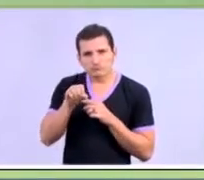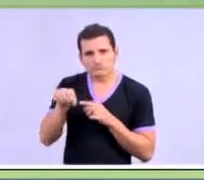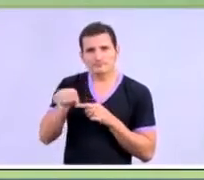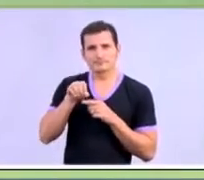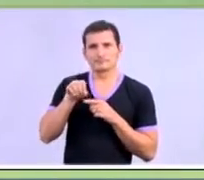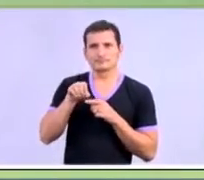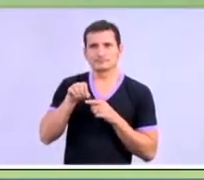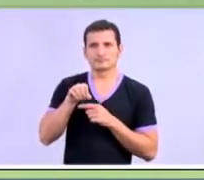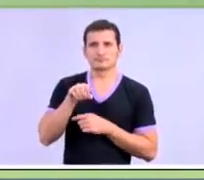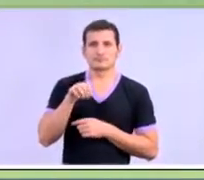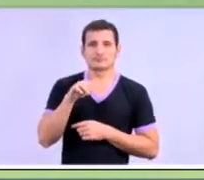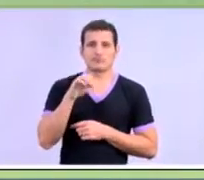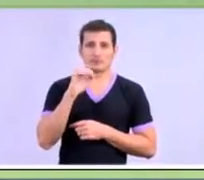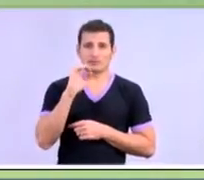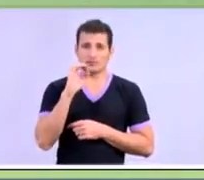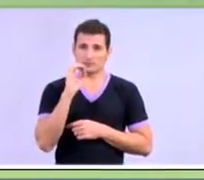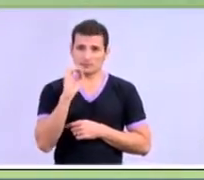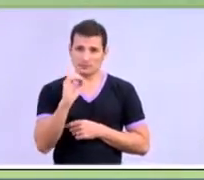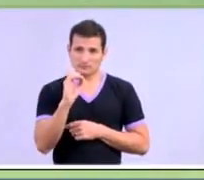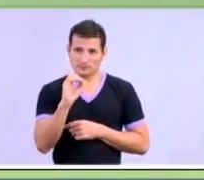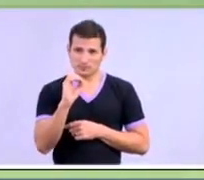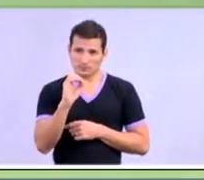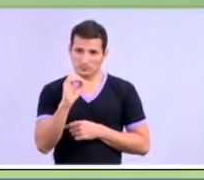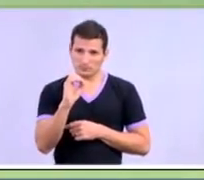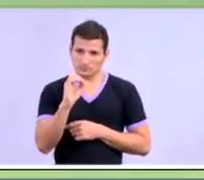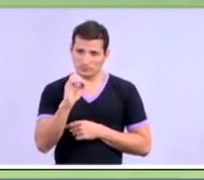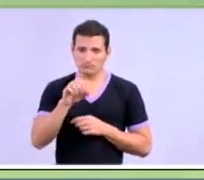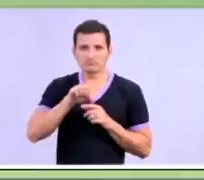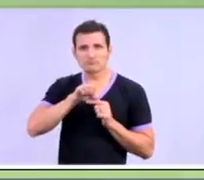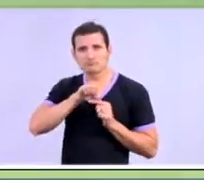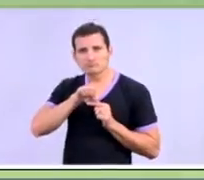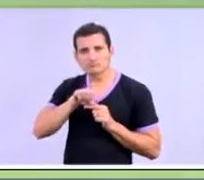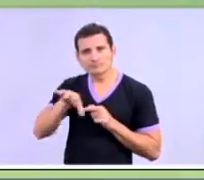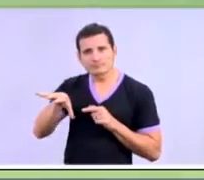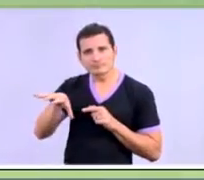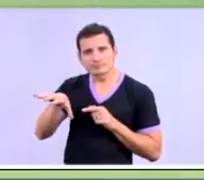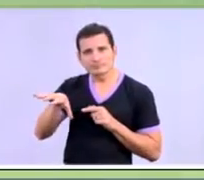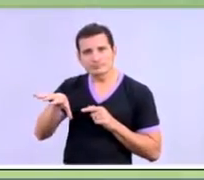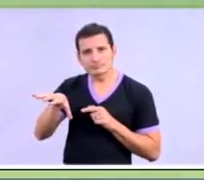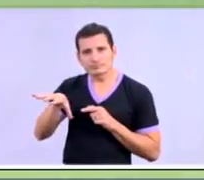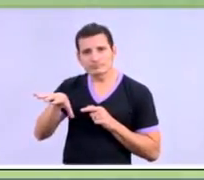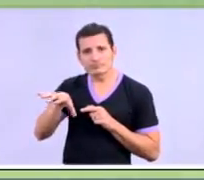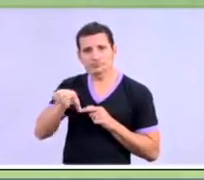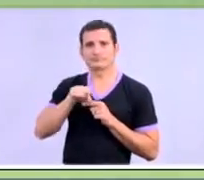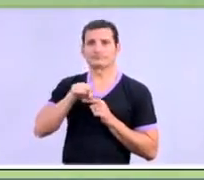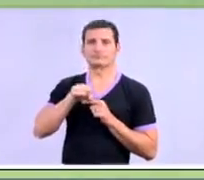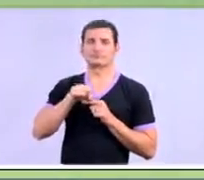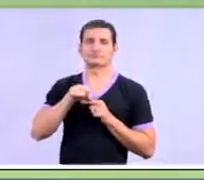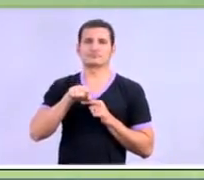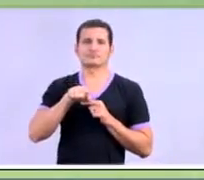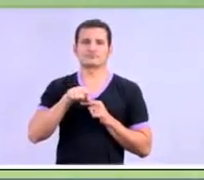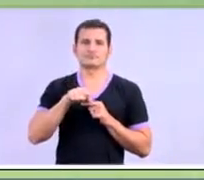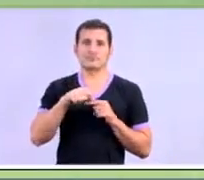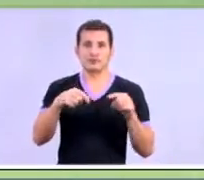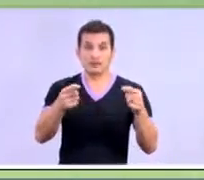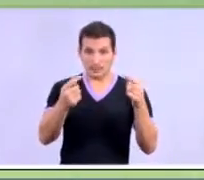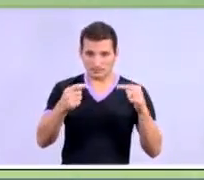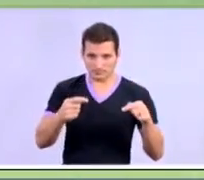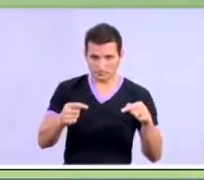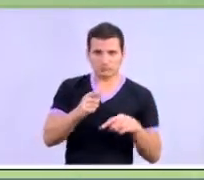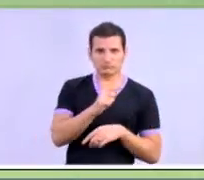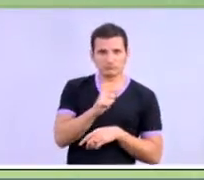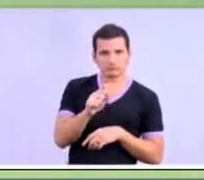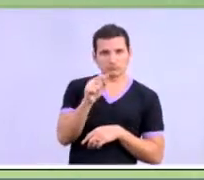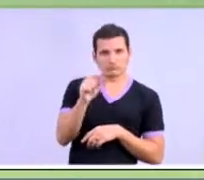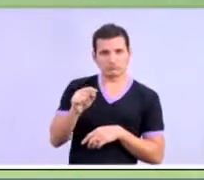bit 0 como uma piscada longa, conforme na figura abaixo. Vocês todos conseguem ver? Seria